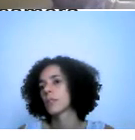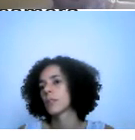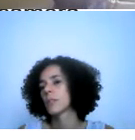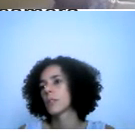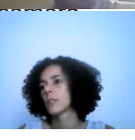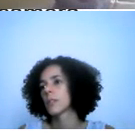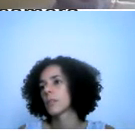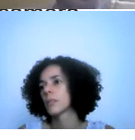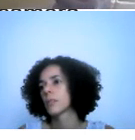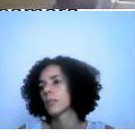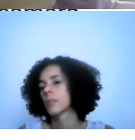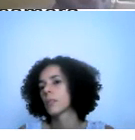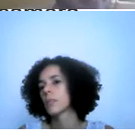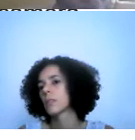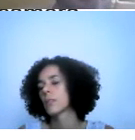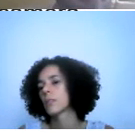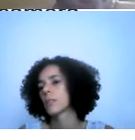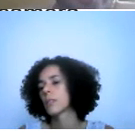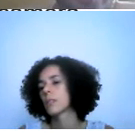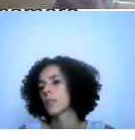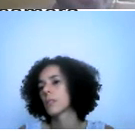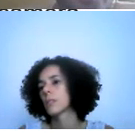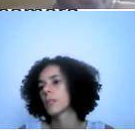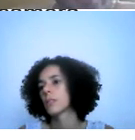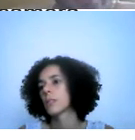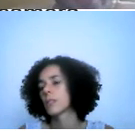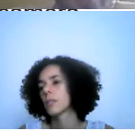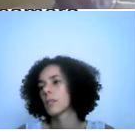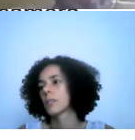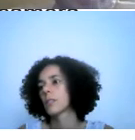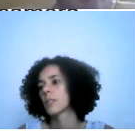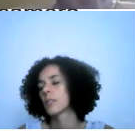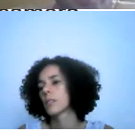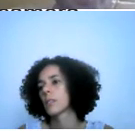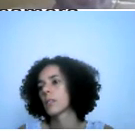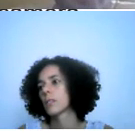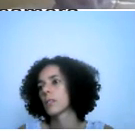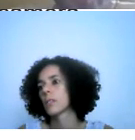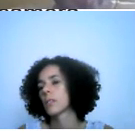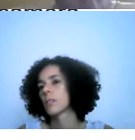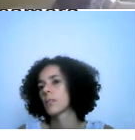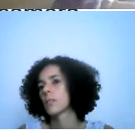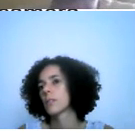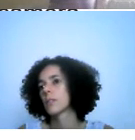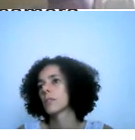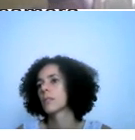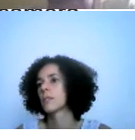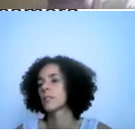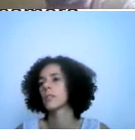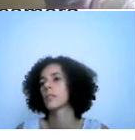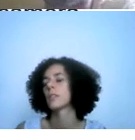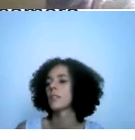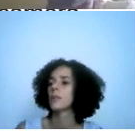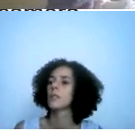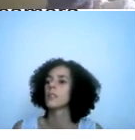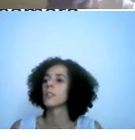essas unidades estão inseridas, se destaca a Mata Atlântica, com 43 unidades de conservação